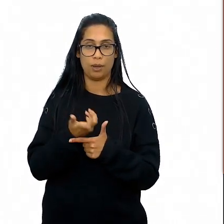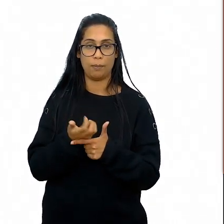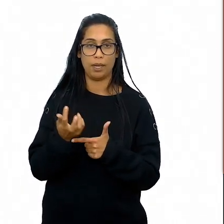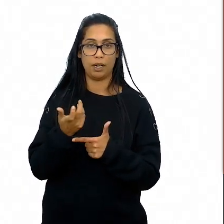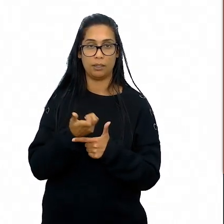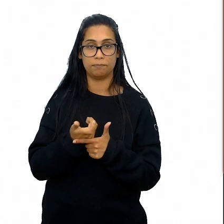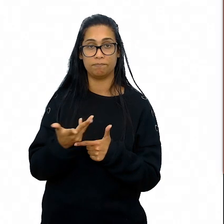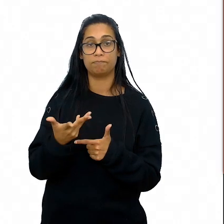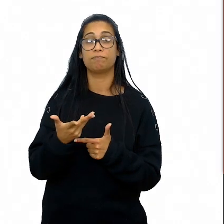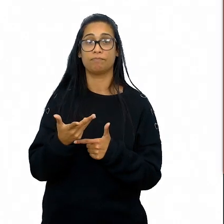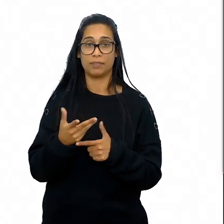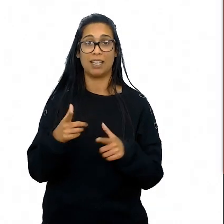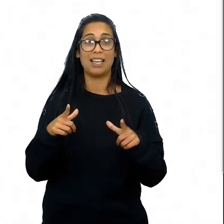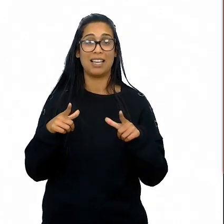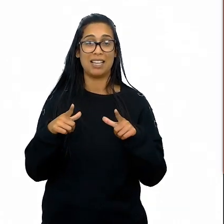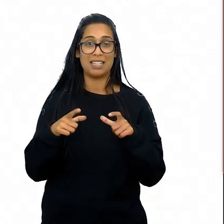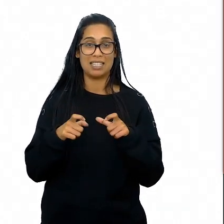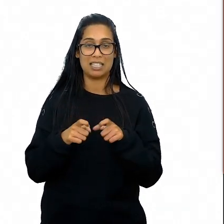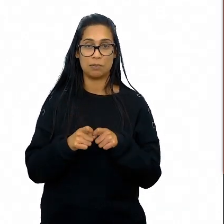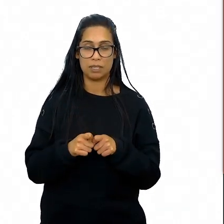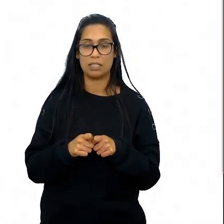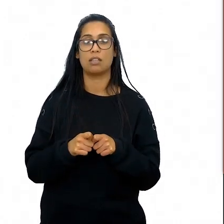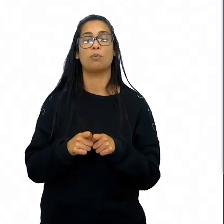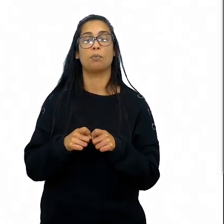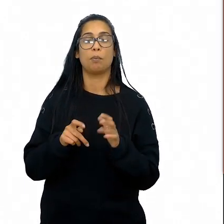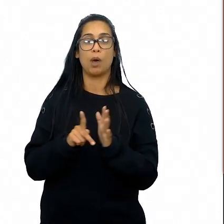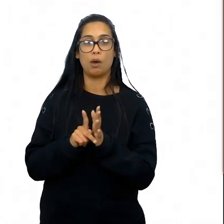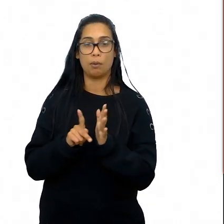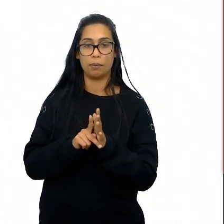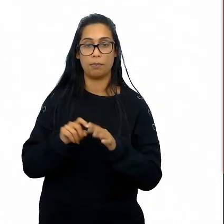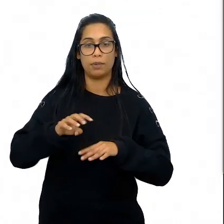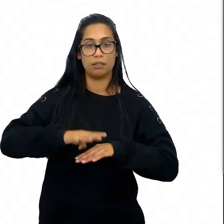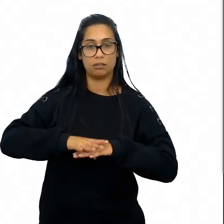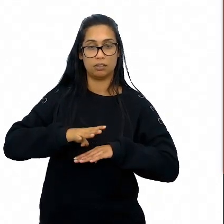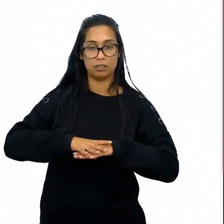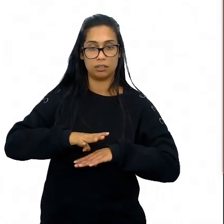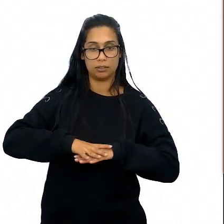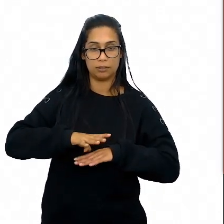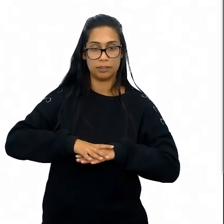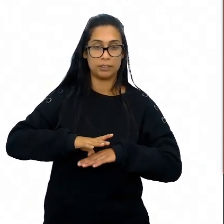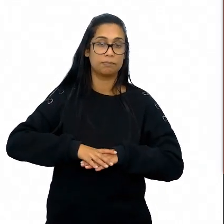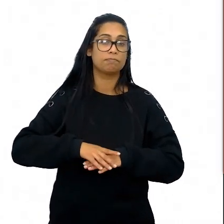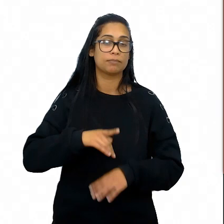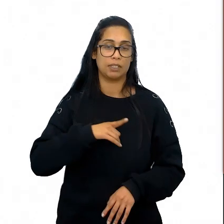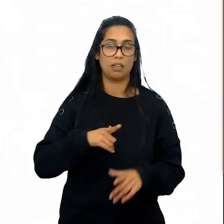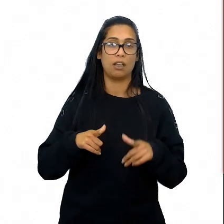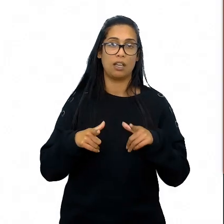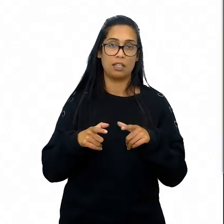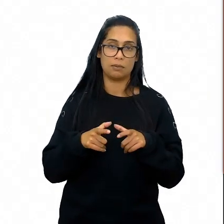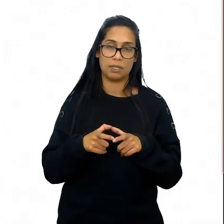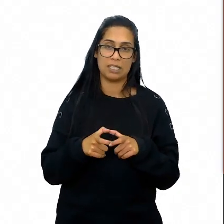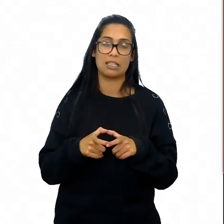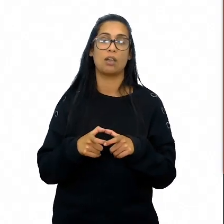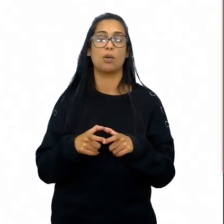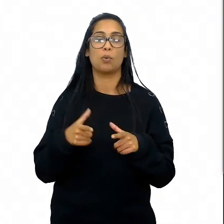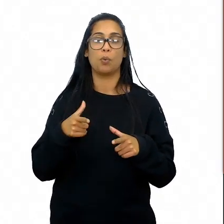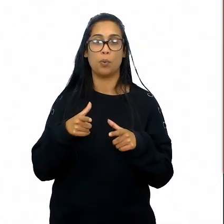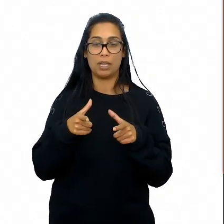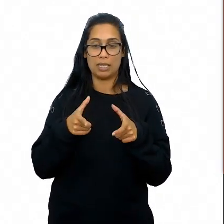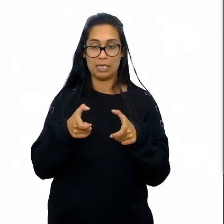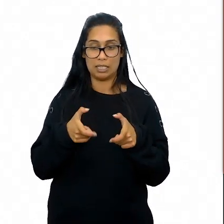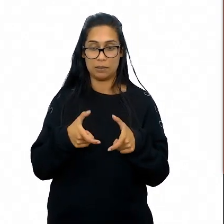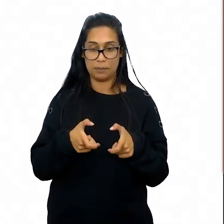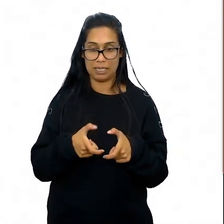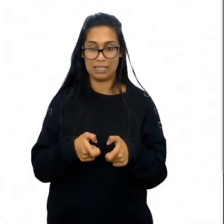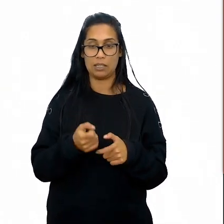conhecimento matemático são equivalência de expressões algébricas Ok E aí é